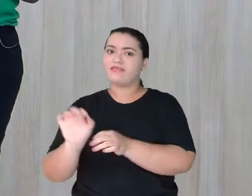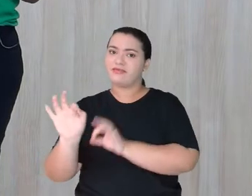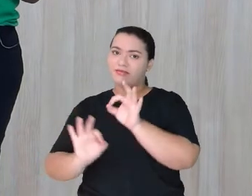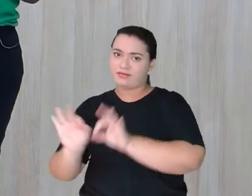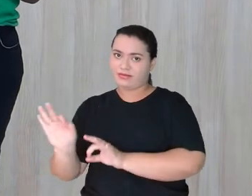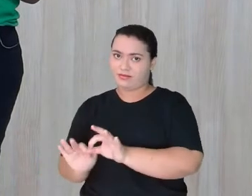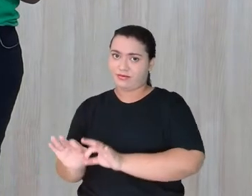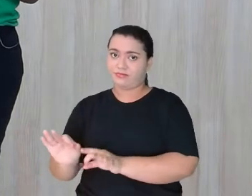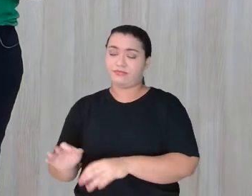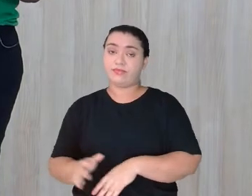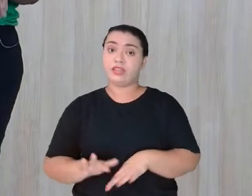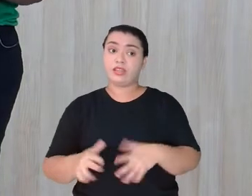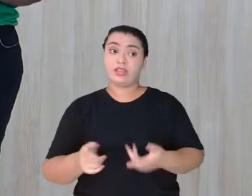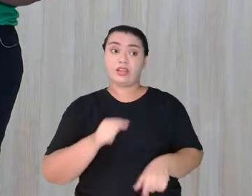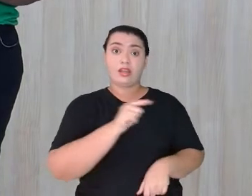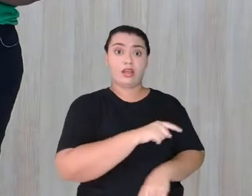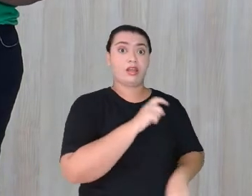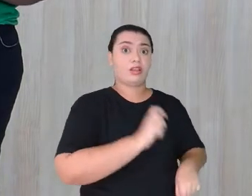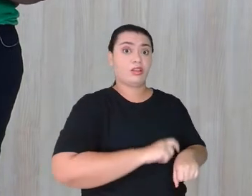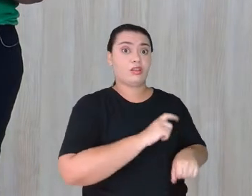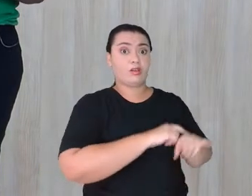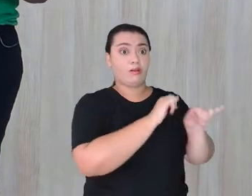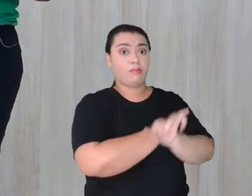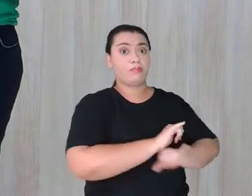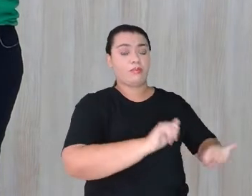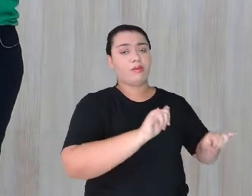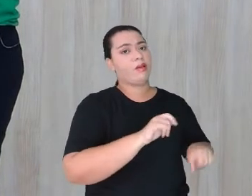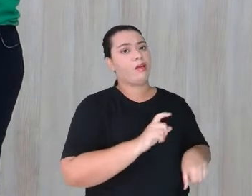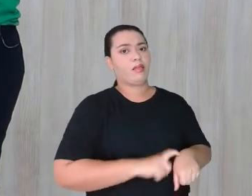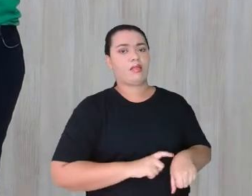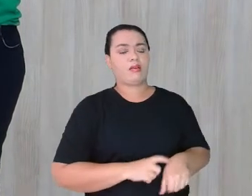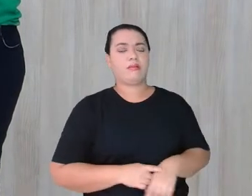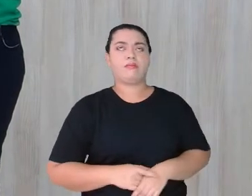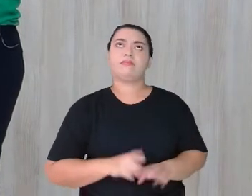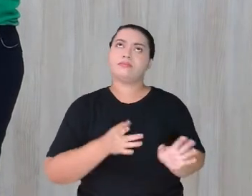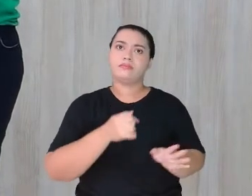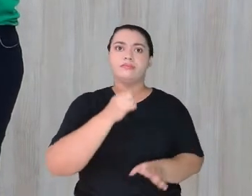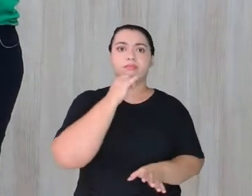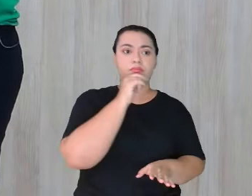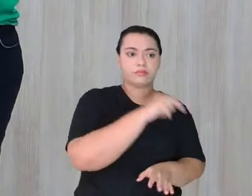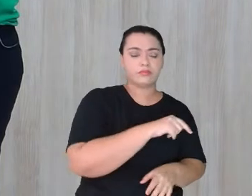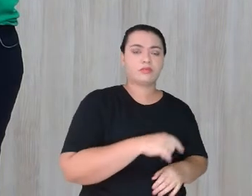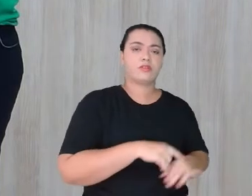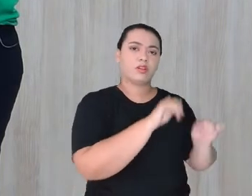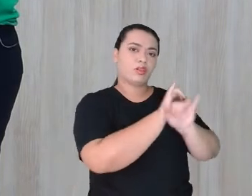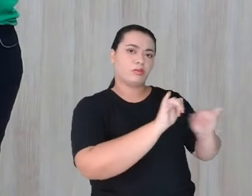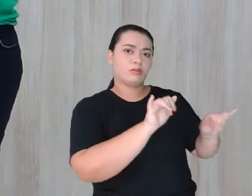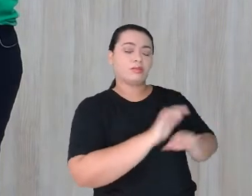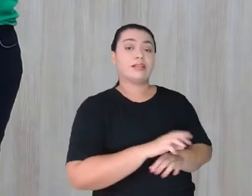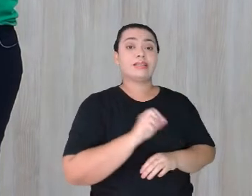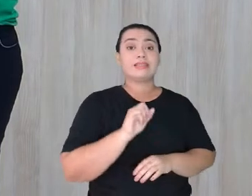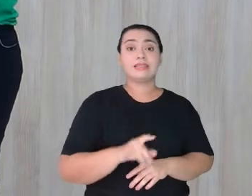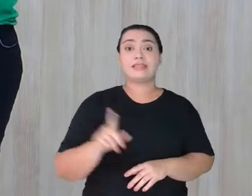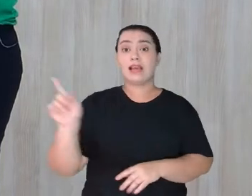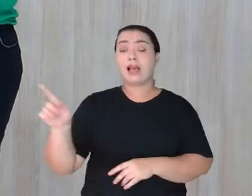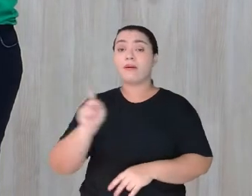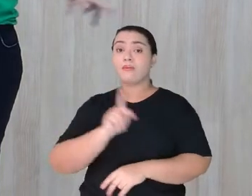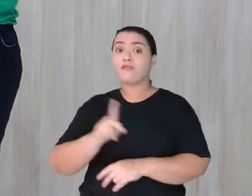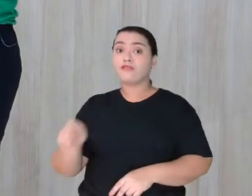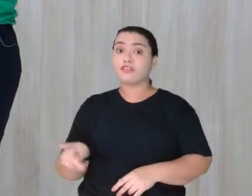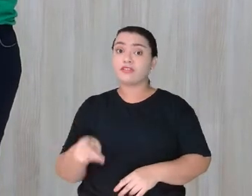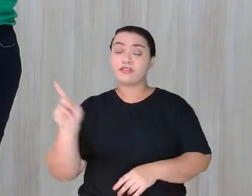notícia precisa dar conta do que acontece hoje, então, por exemplo, se a professora Adriana ganhou um prêmio